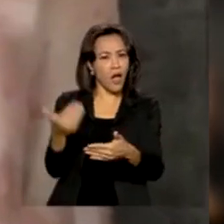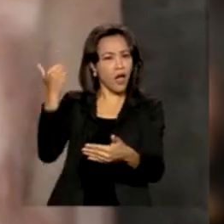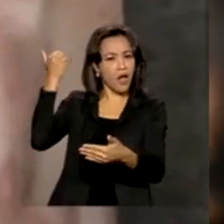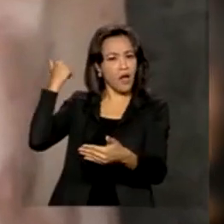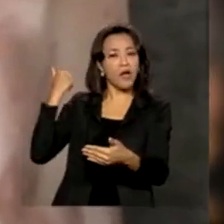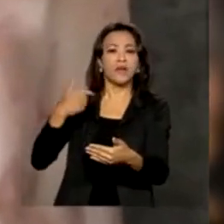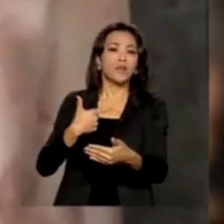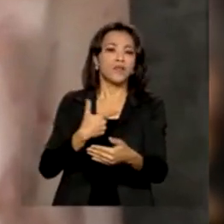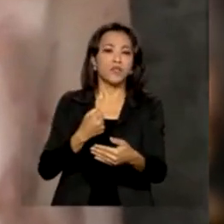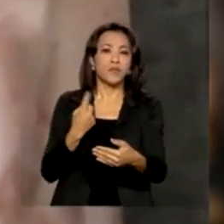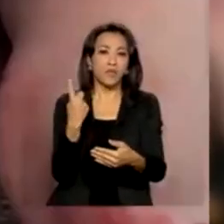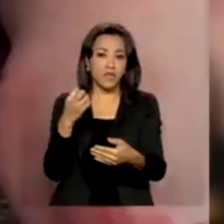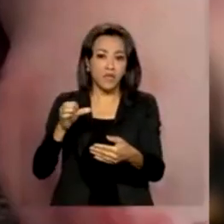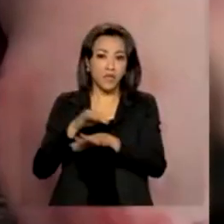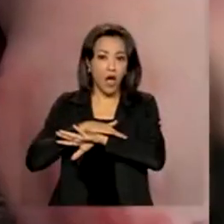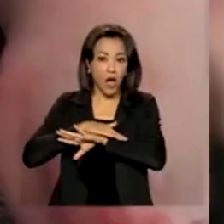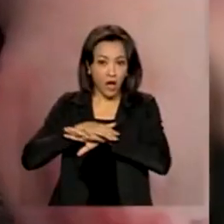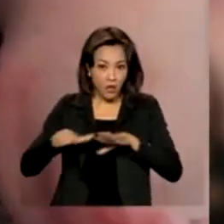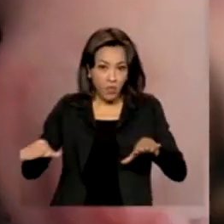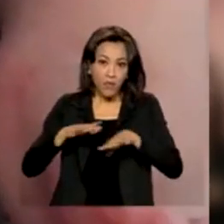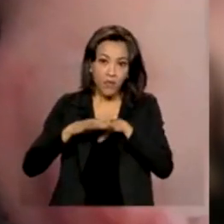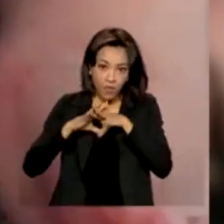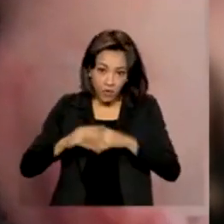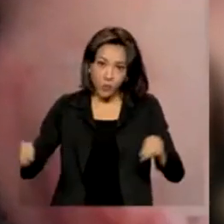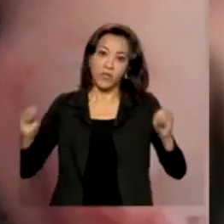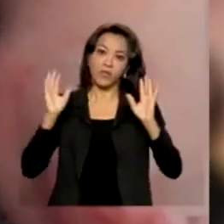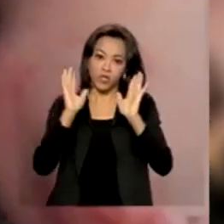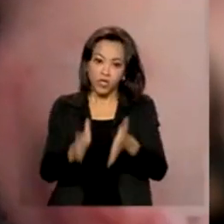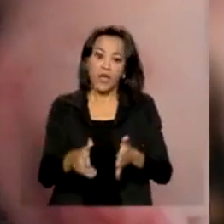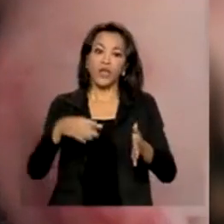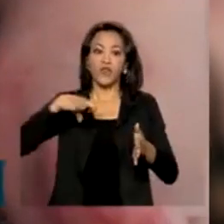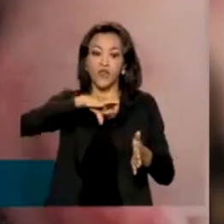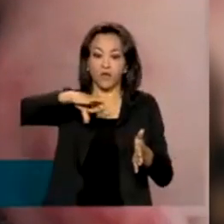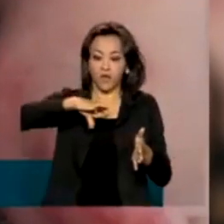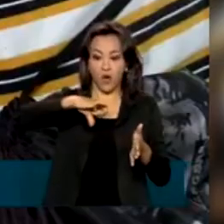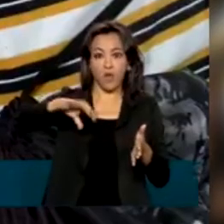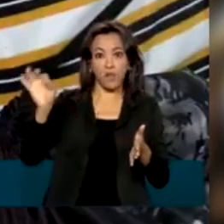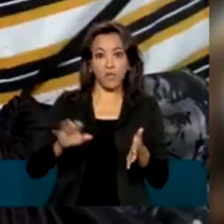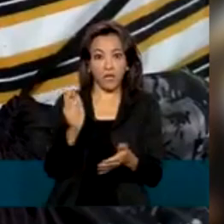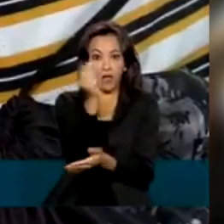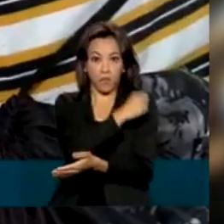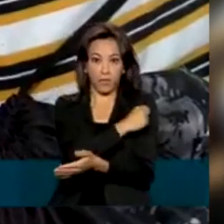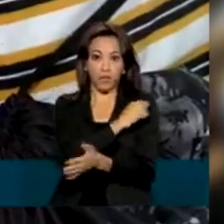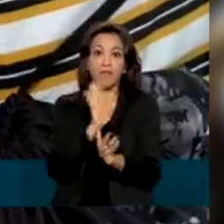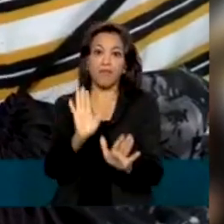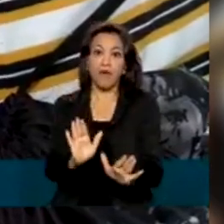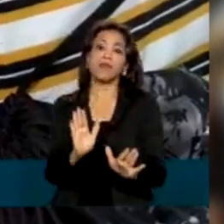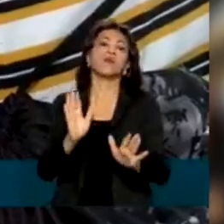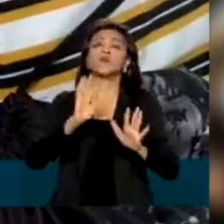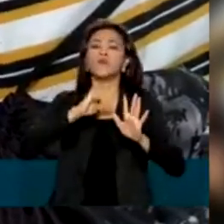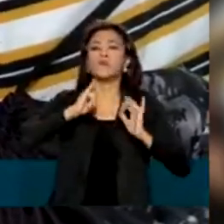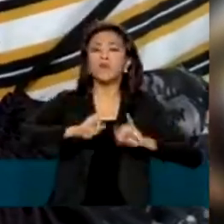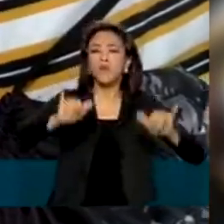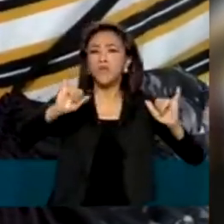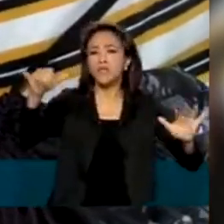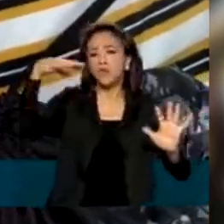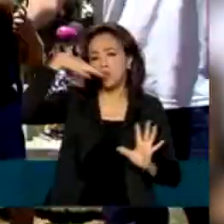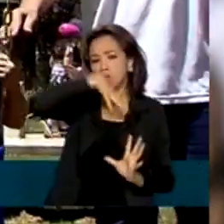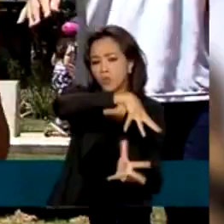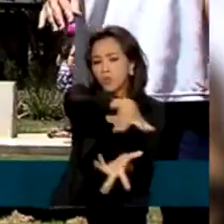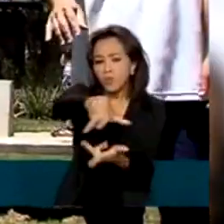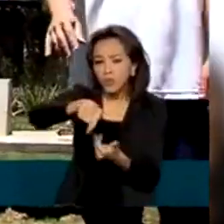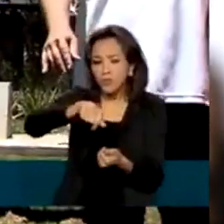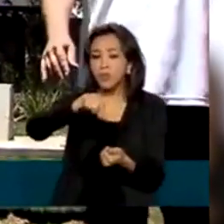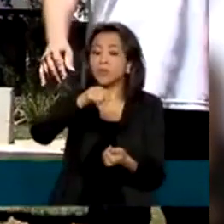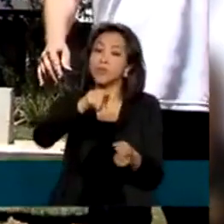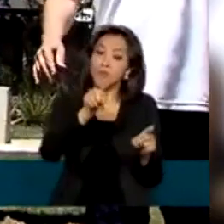em 2016, quando a cobertura vacinal chegou a 99%. Mas uma campanha global anti-vacina e